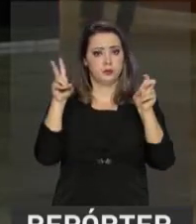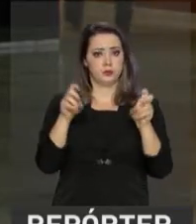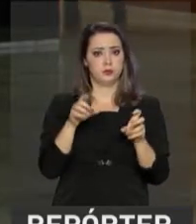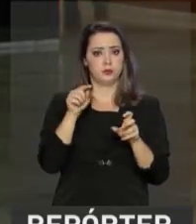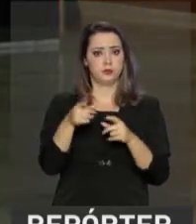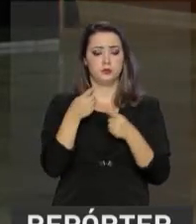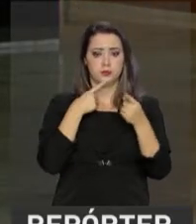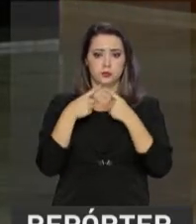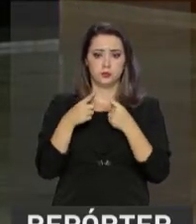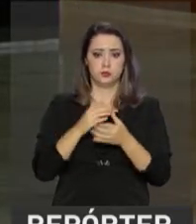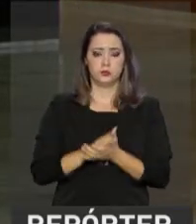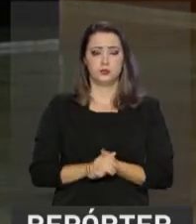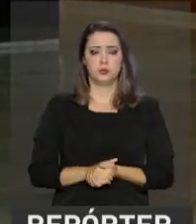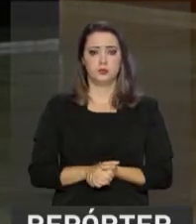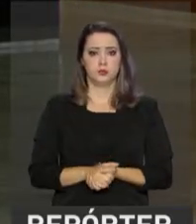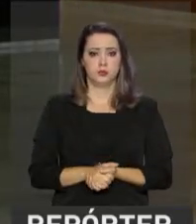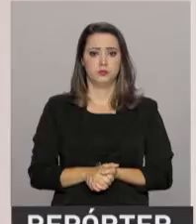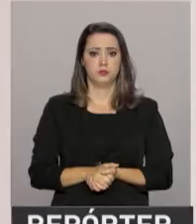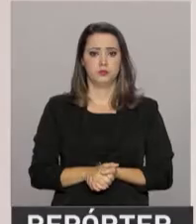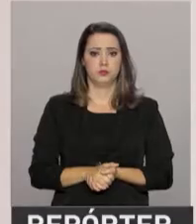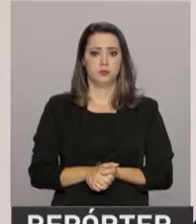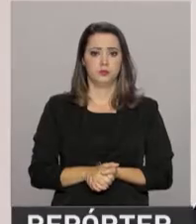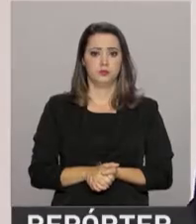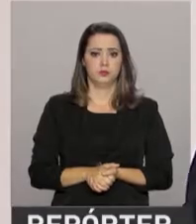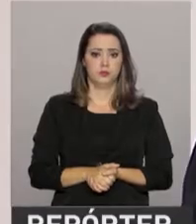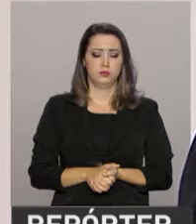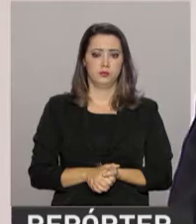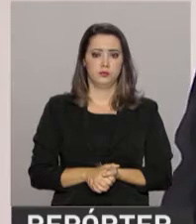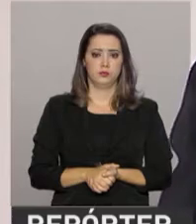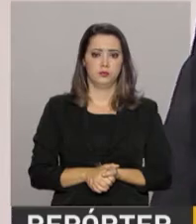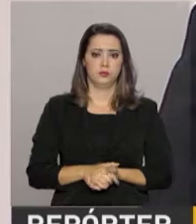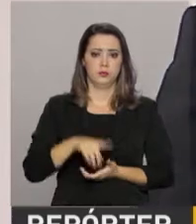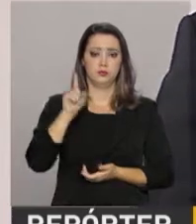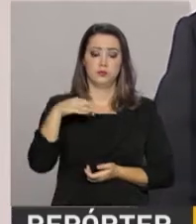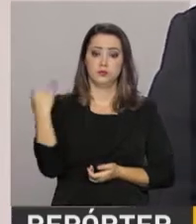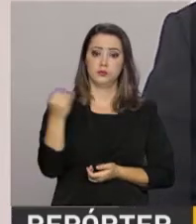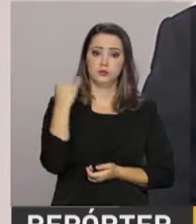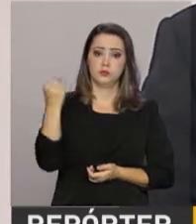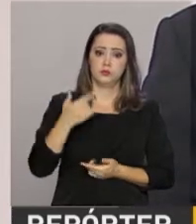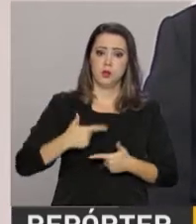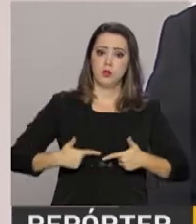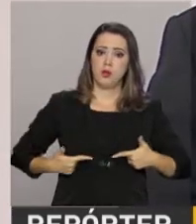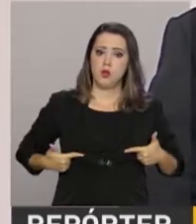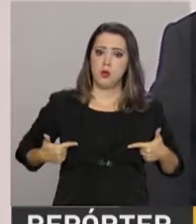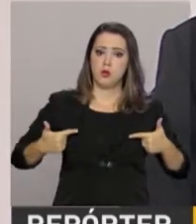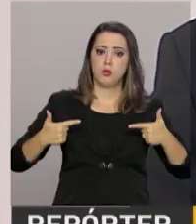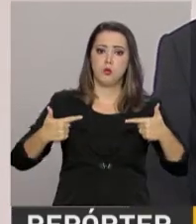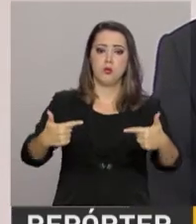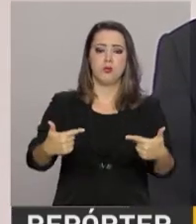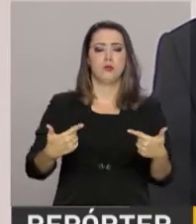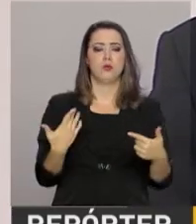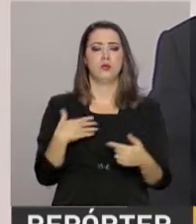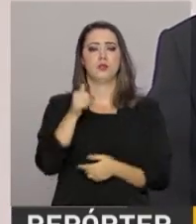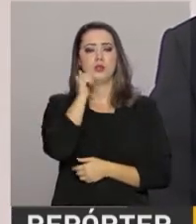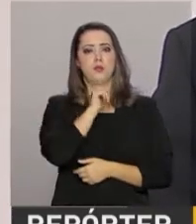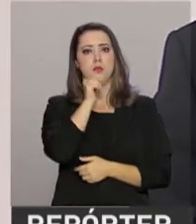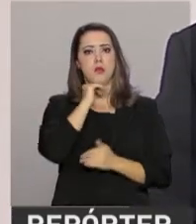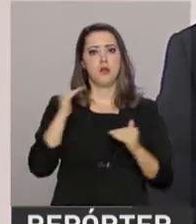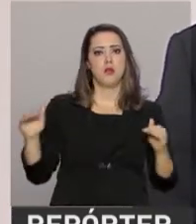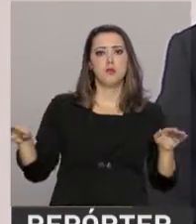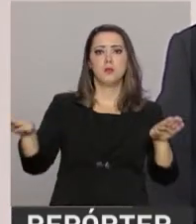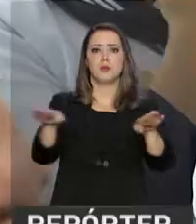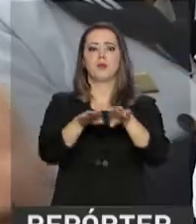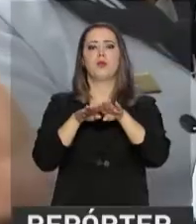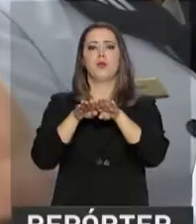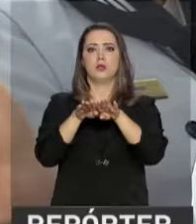raúl jungmann é importantíssimo a luta das mulheres por igualdade é uma luta